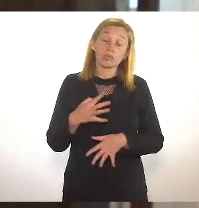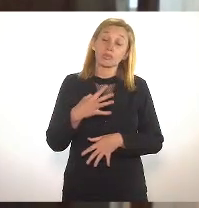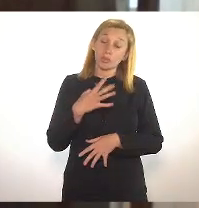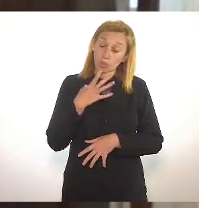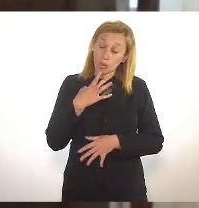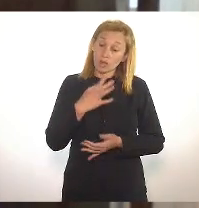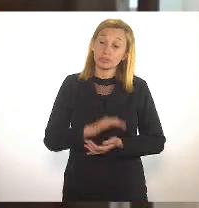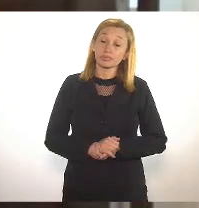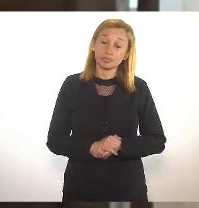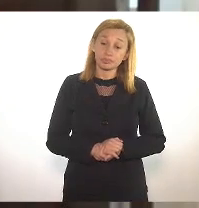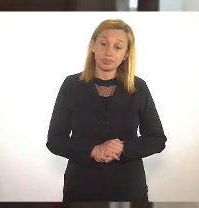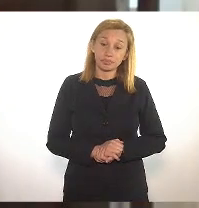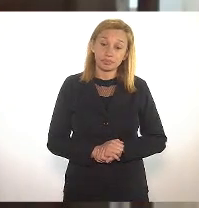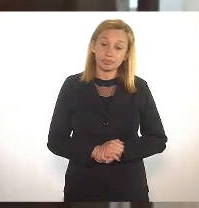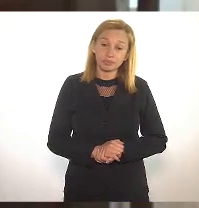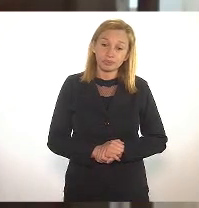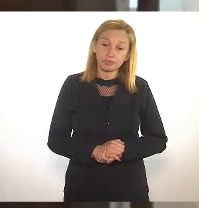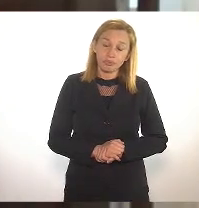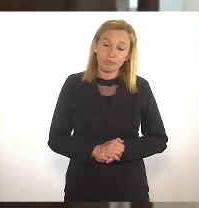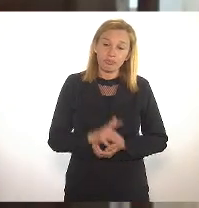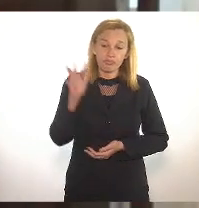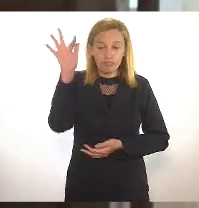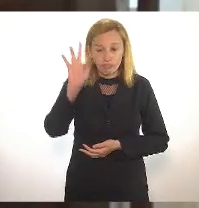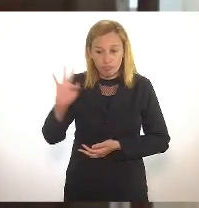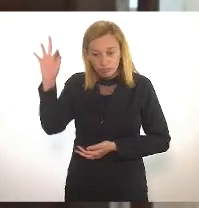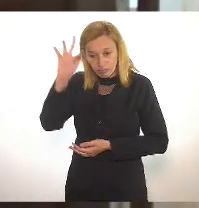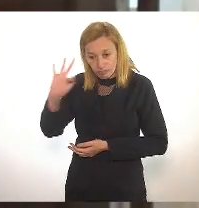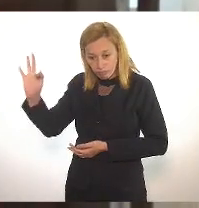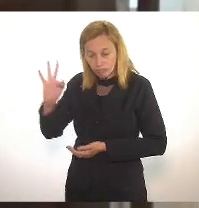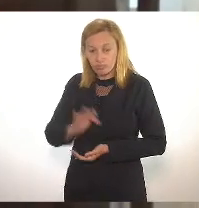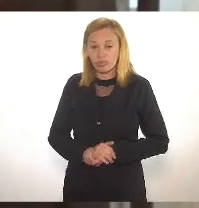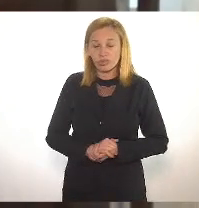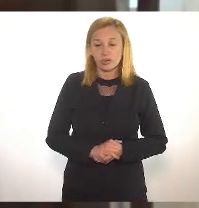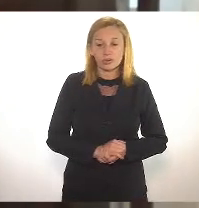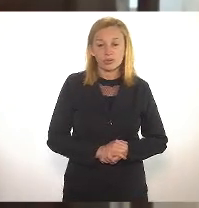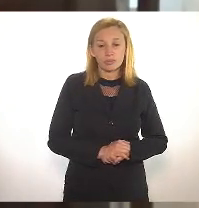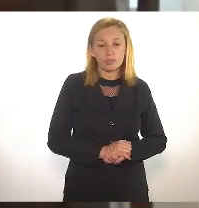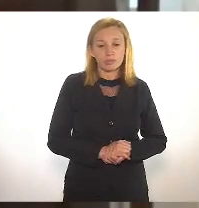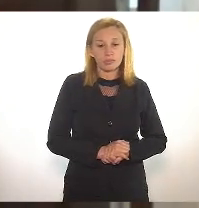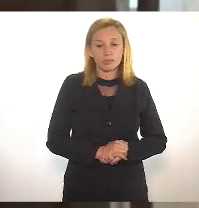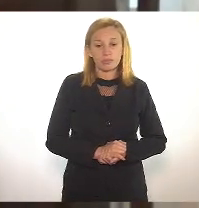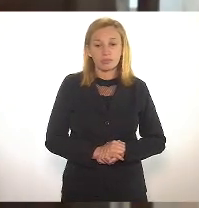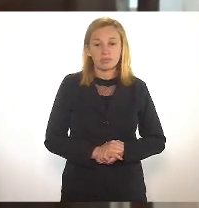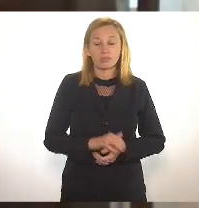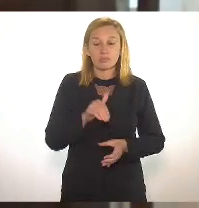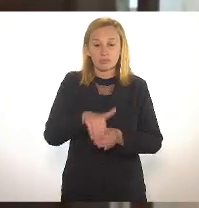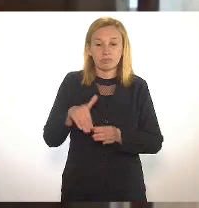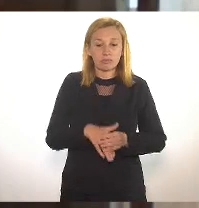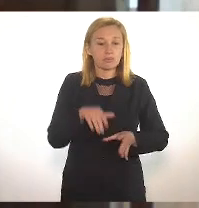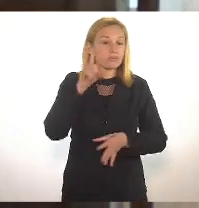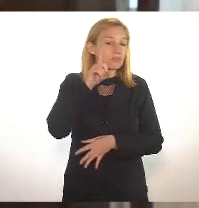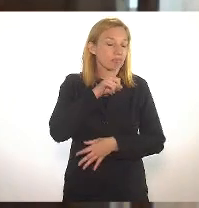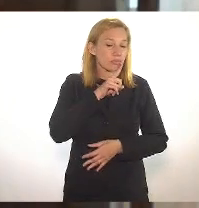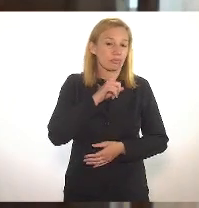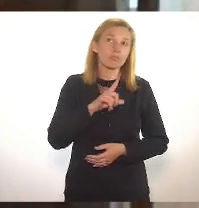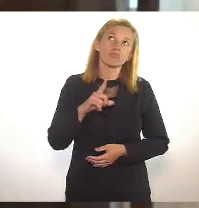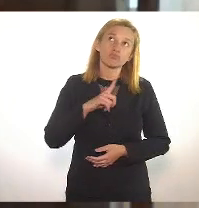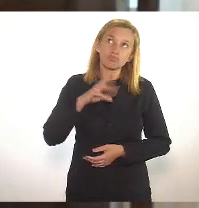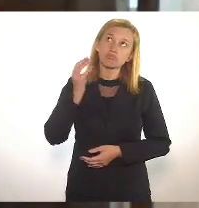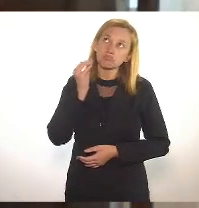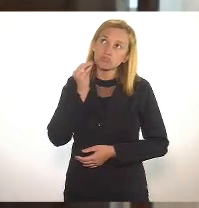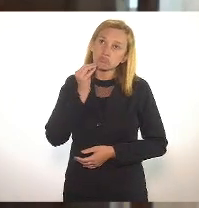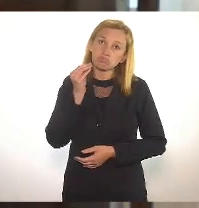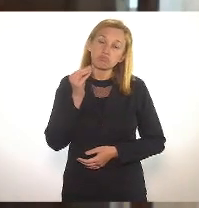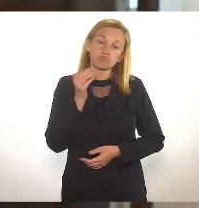notícia, de uma federação, é a eleição americana. Uma vez eu tive a oportunidade de